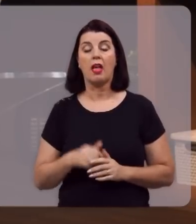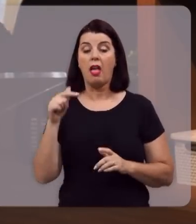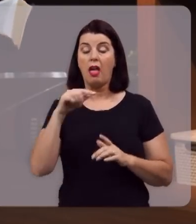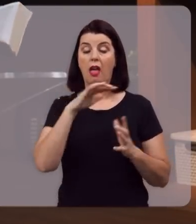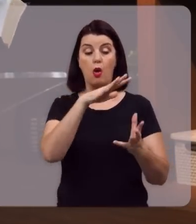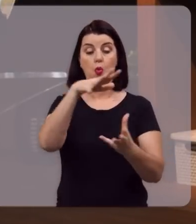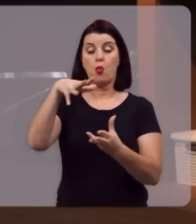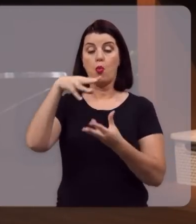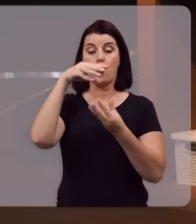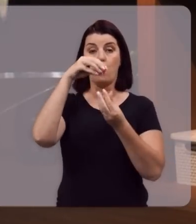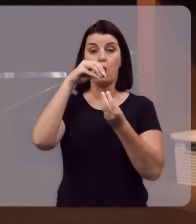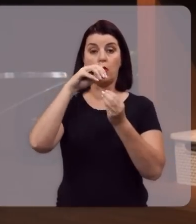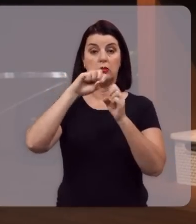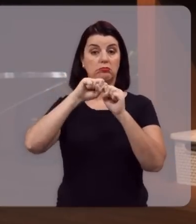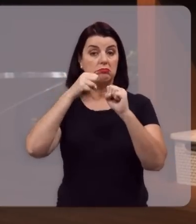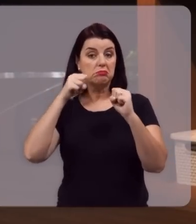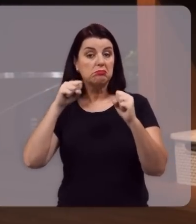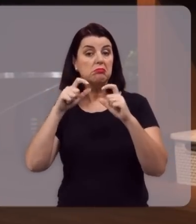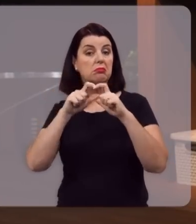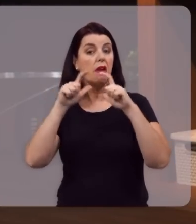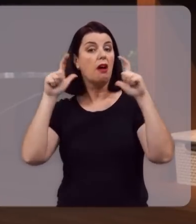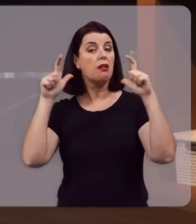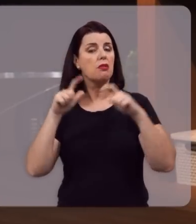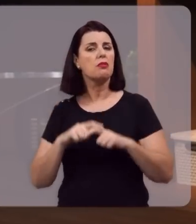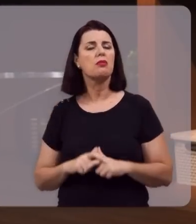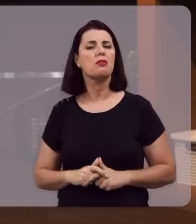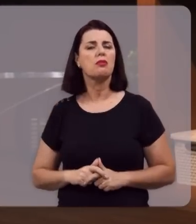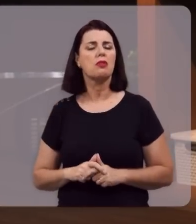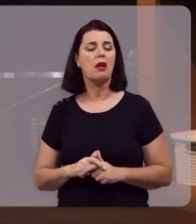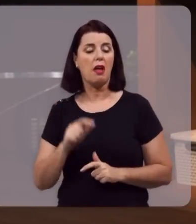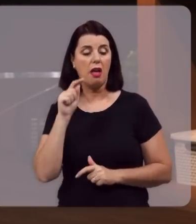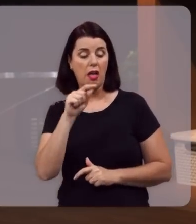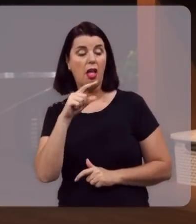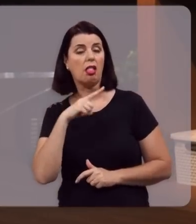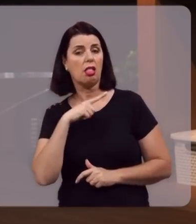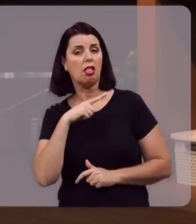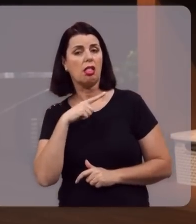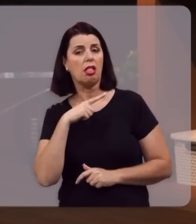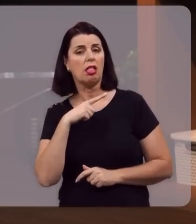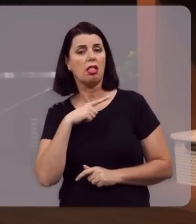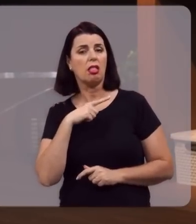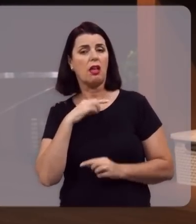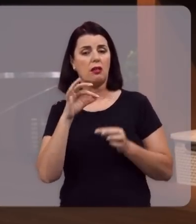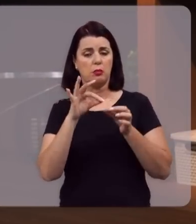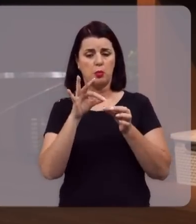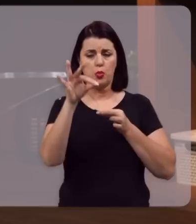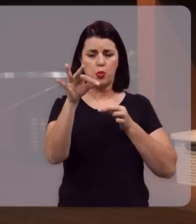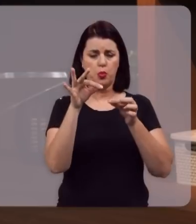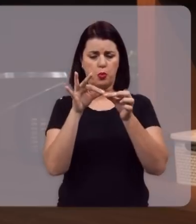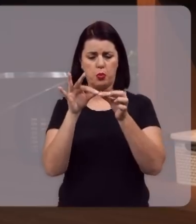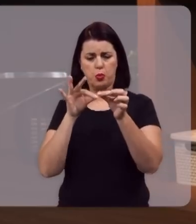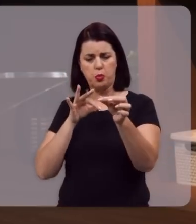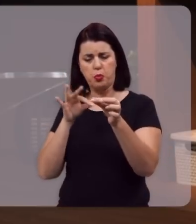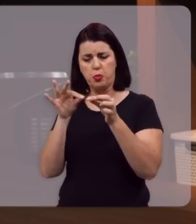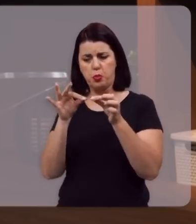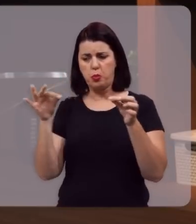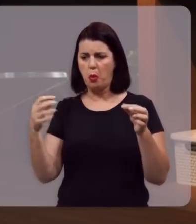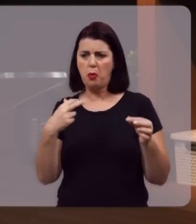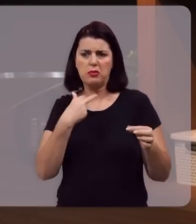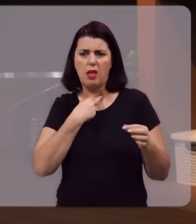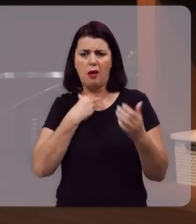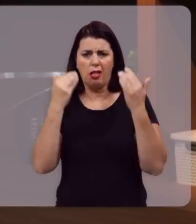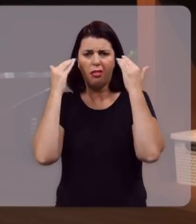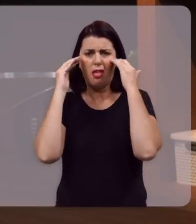se este universo é tão colossal, se ele tem uma extensão para nós